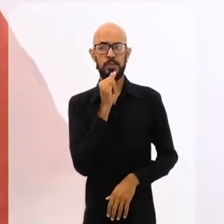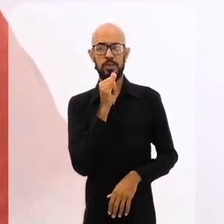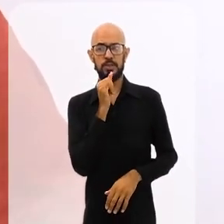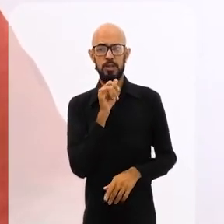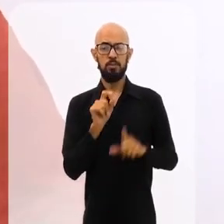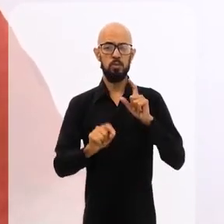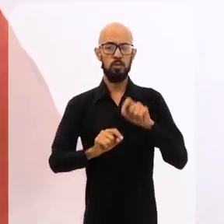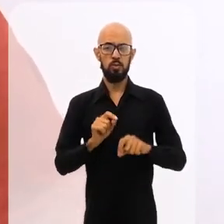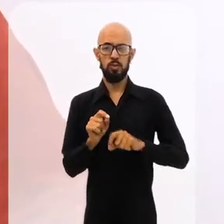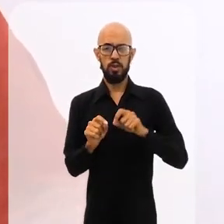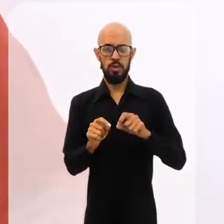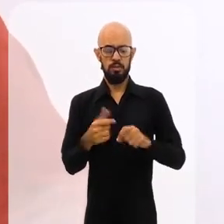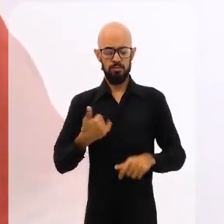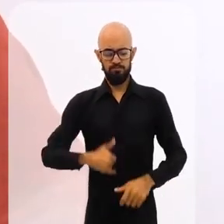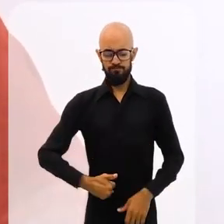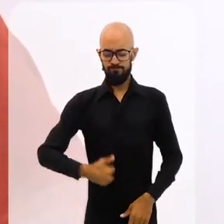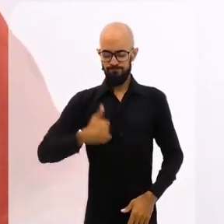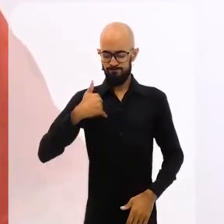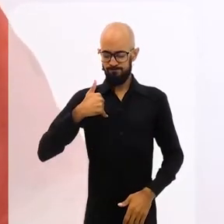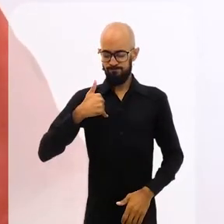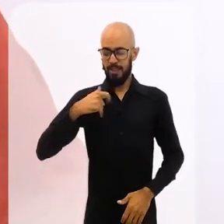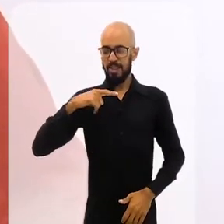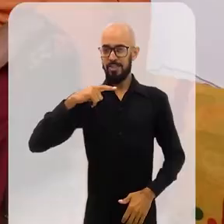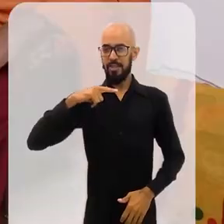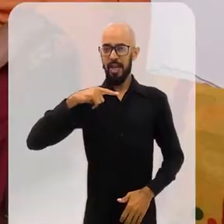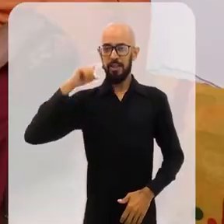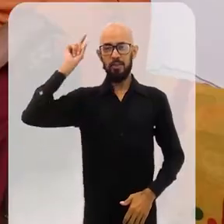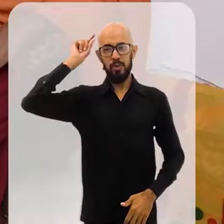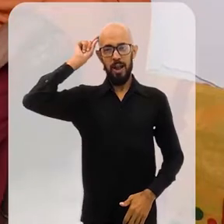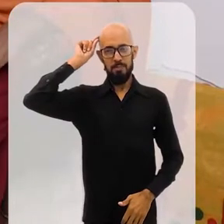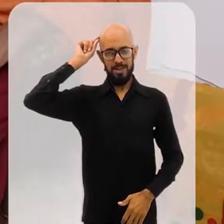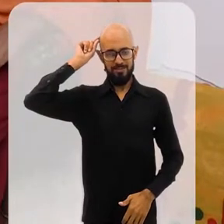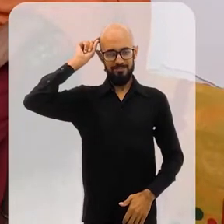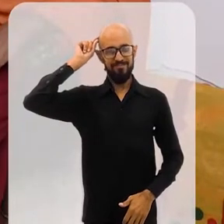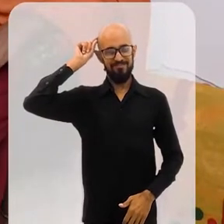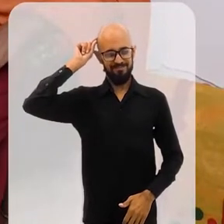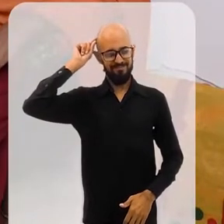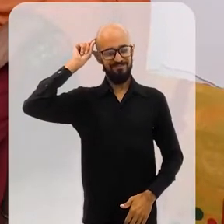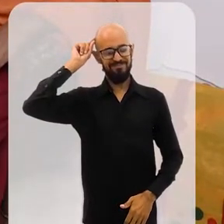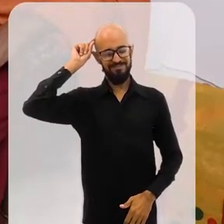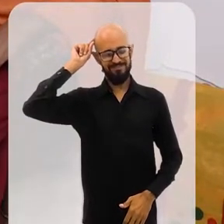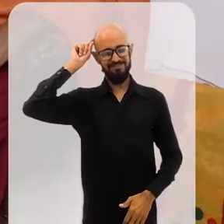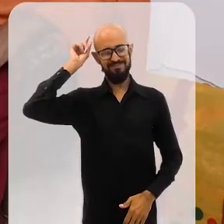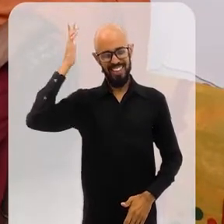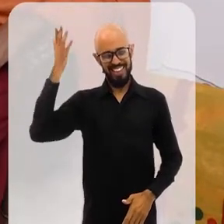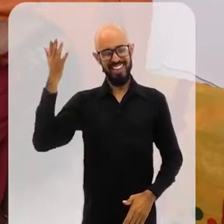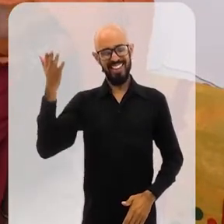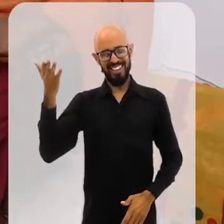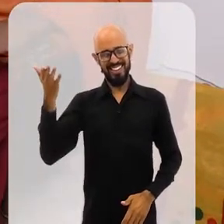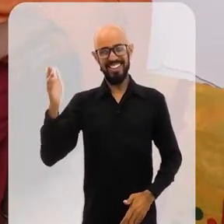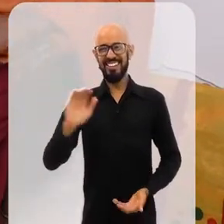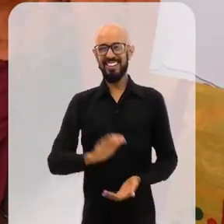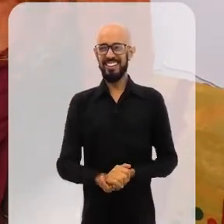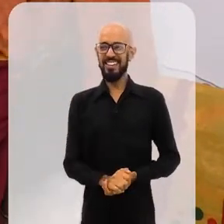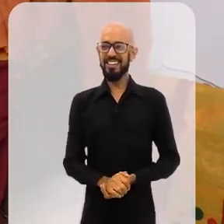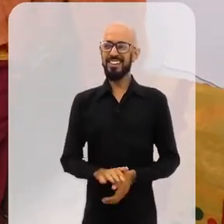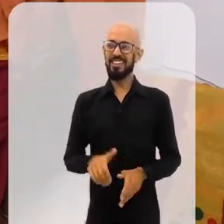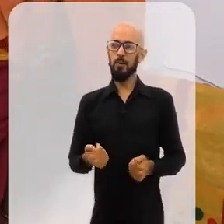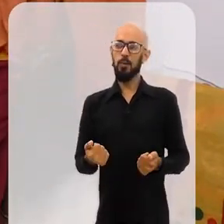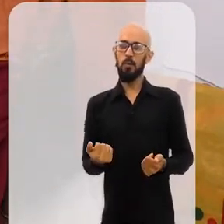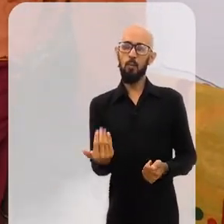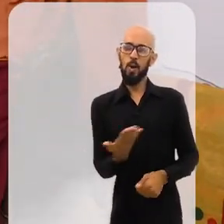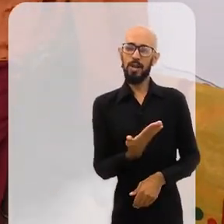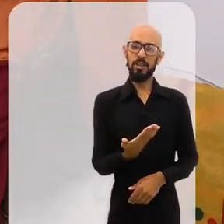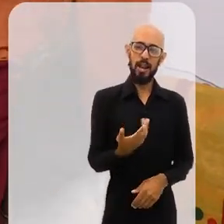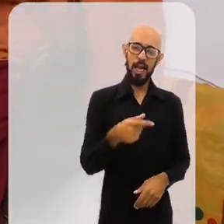exemplo que a gente dá. Quanta vaidade tem no cabelo? Muita, para mim, então. Você vê que, por exemplo,